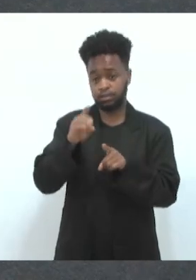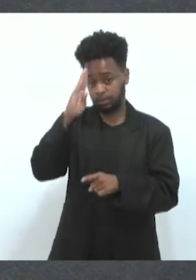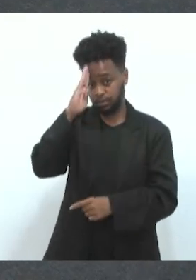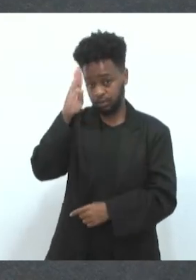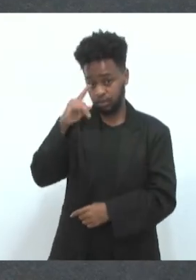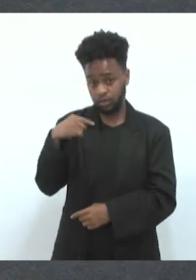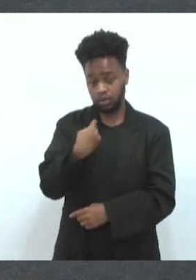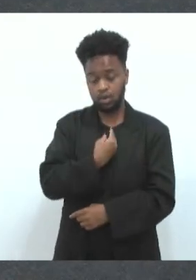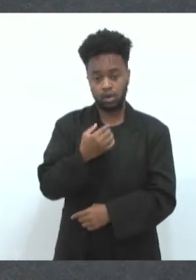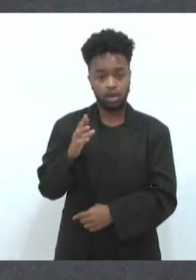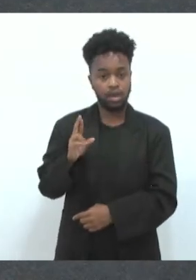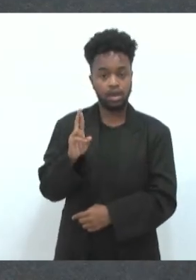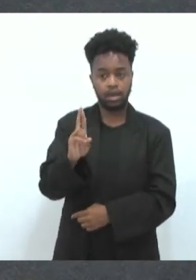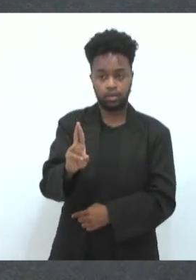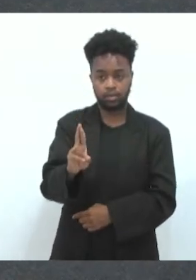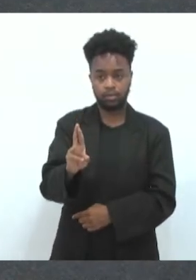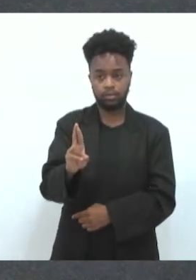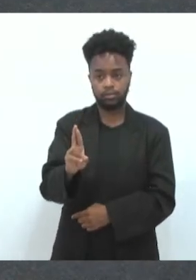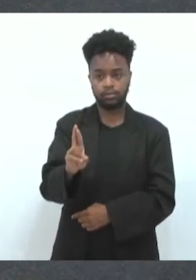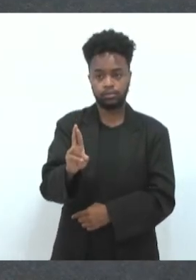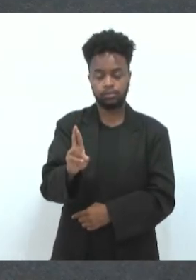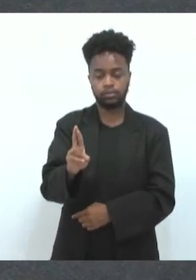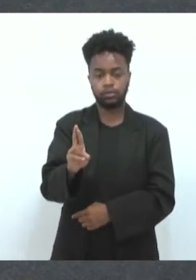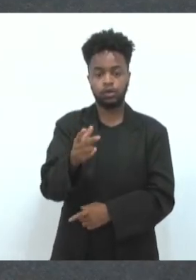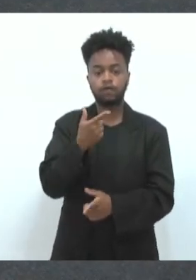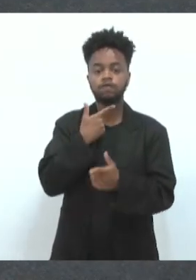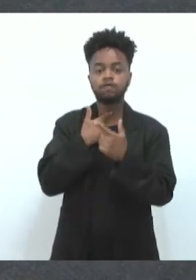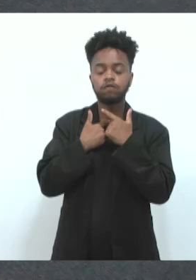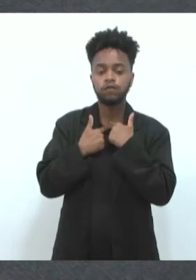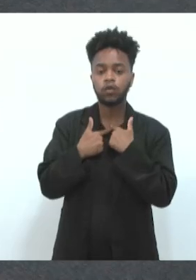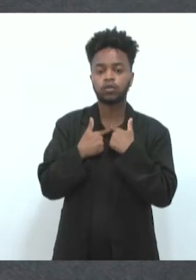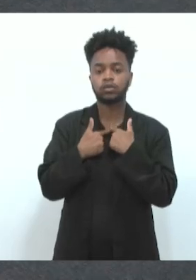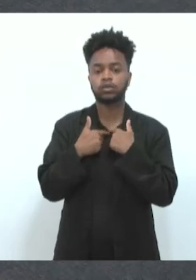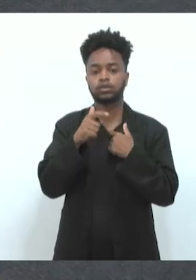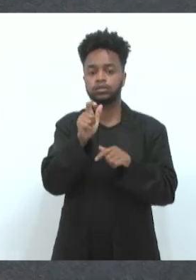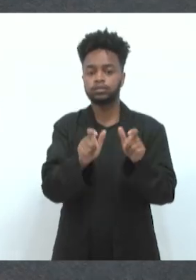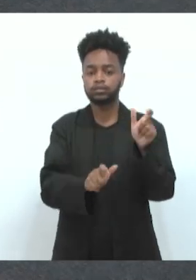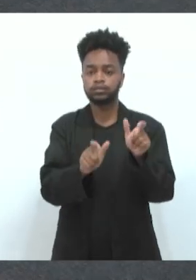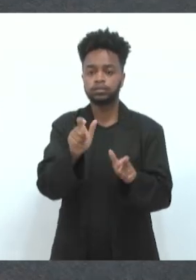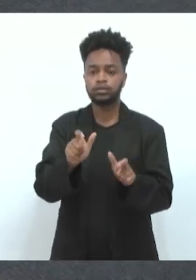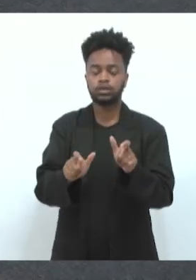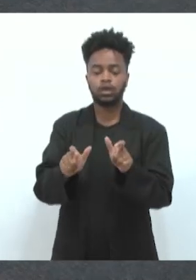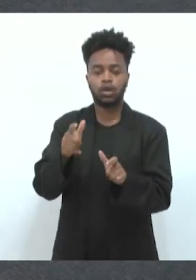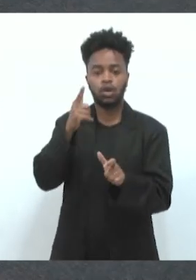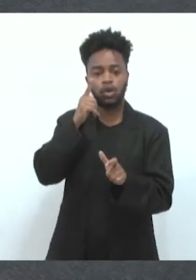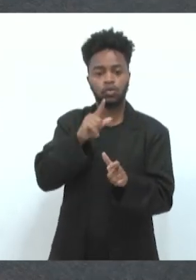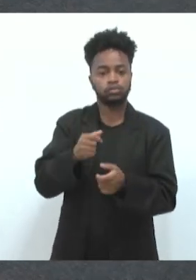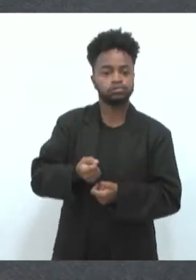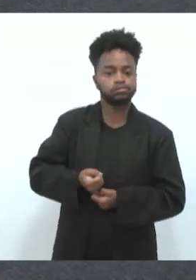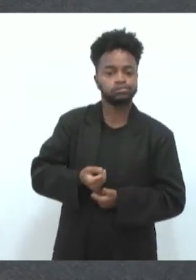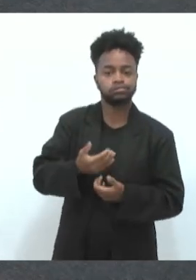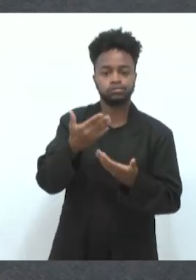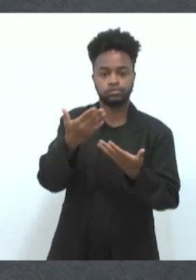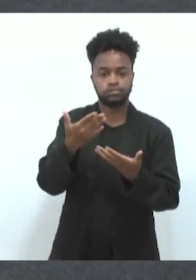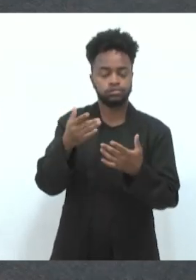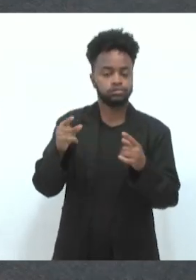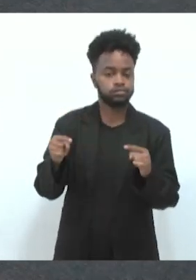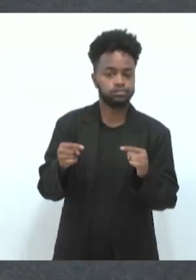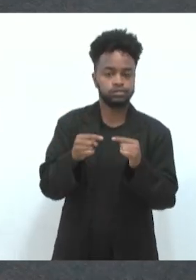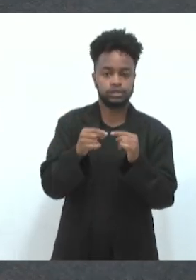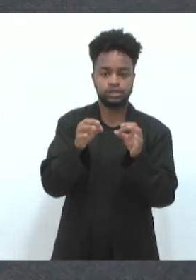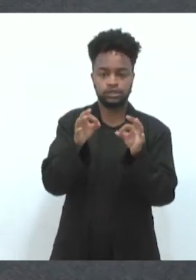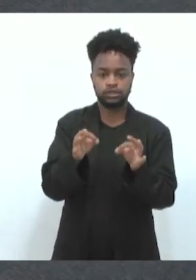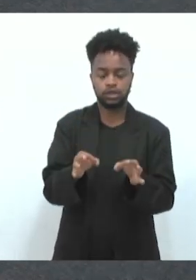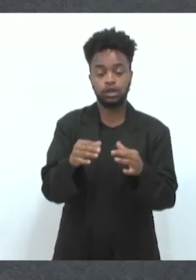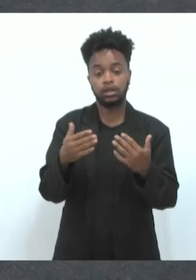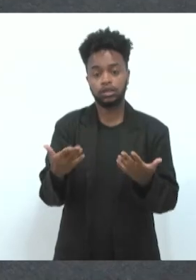gente representa a vontade de que as pessoas possam se expressar legitimamente.